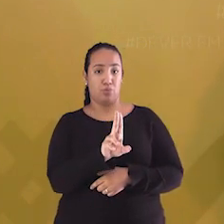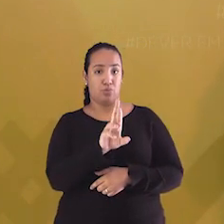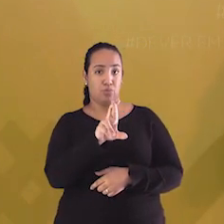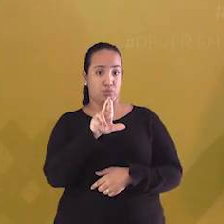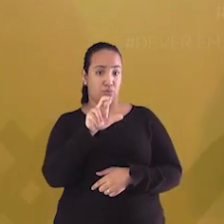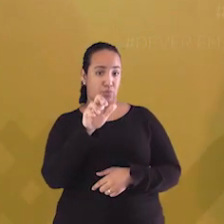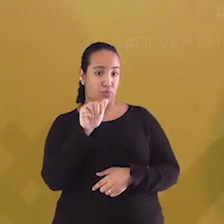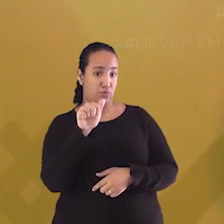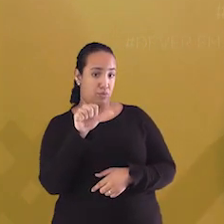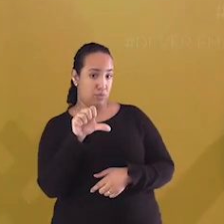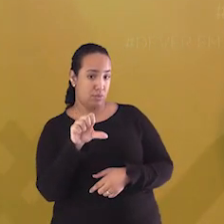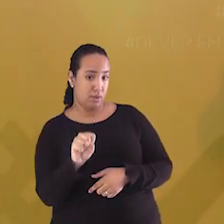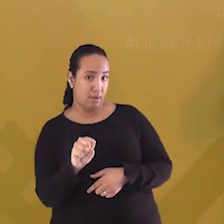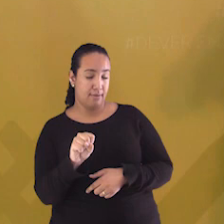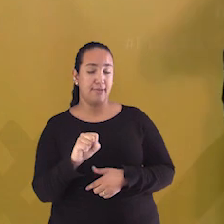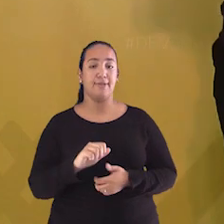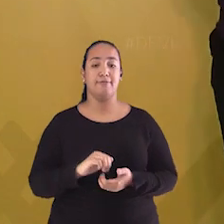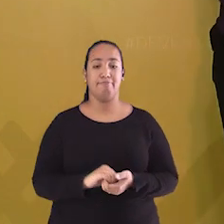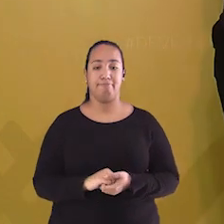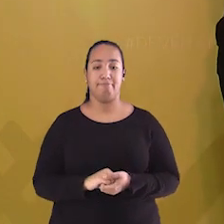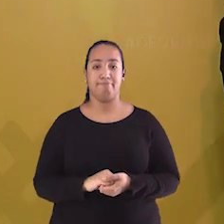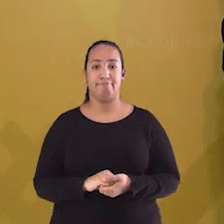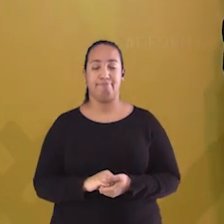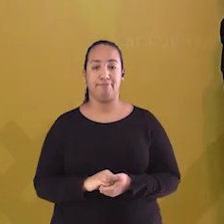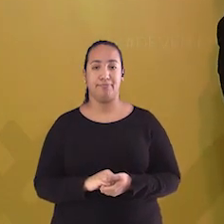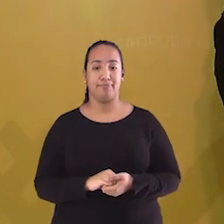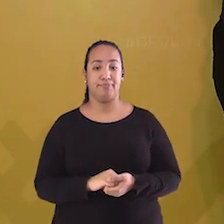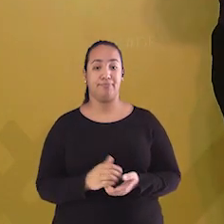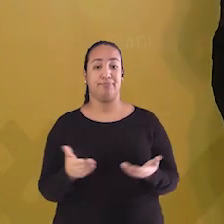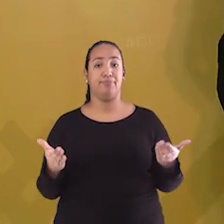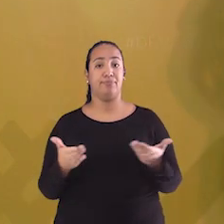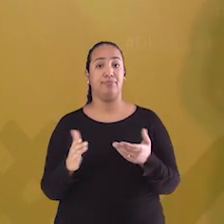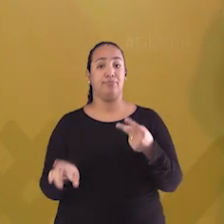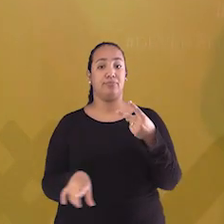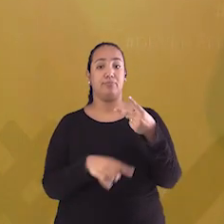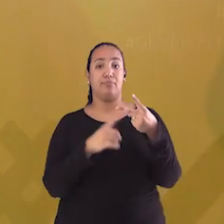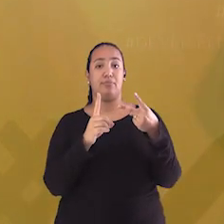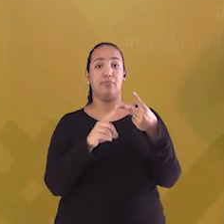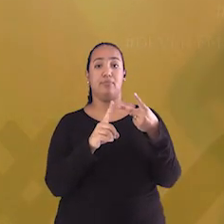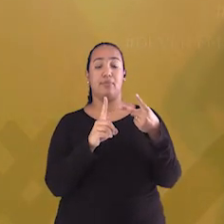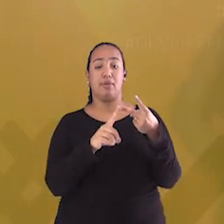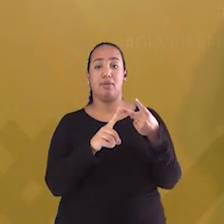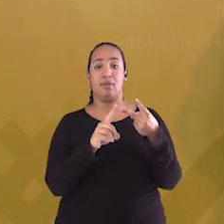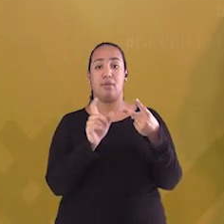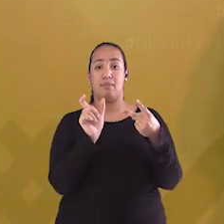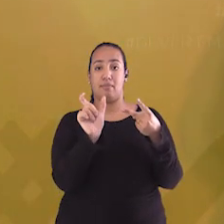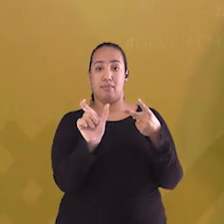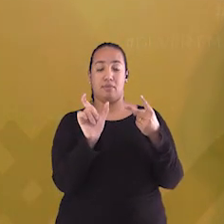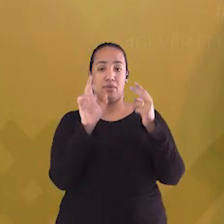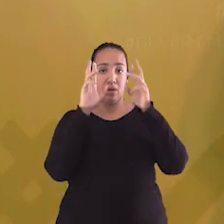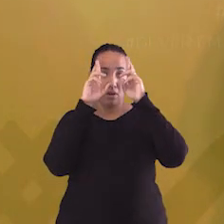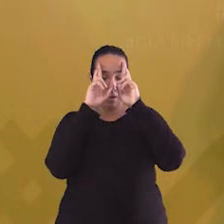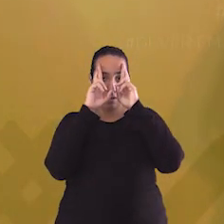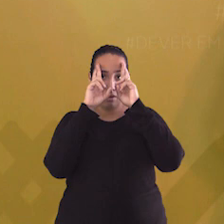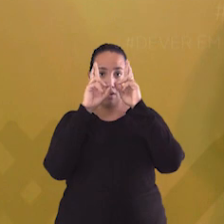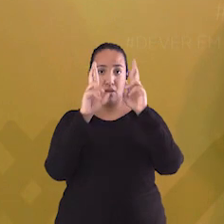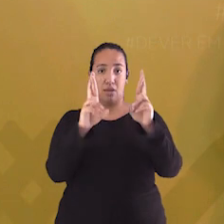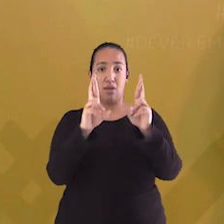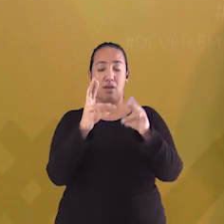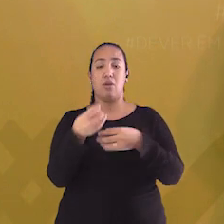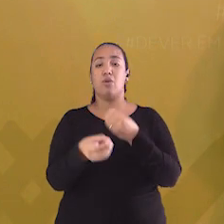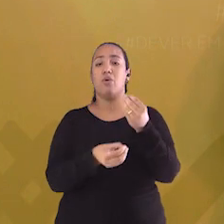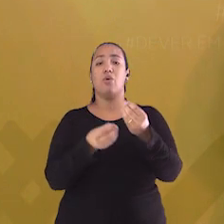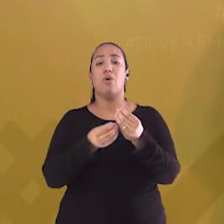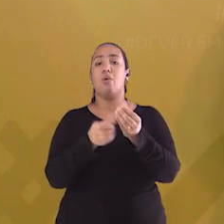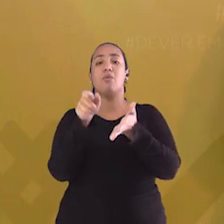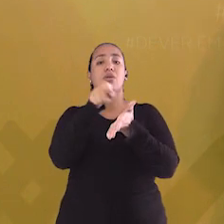C. Depois, bem aqui, nós temos a palavra respeito, que começa com o som de